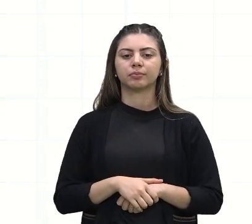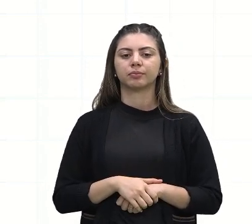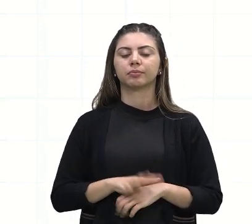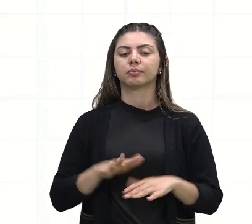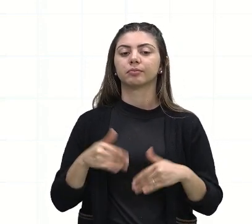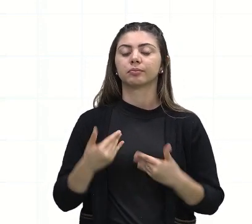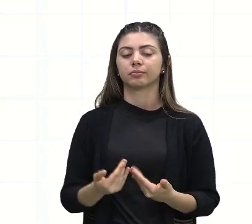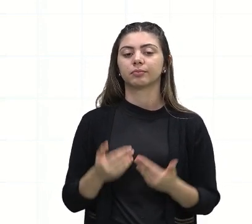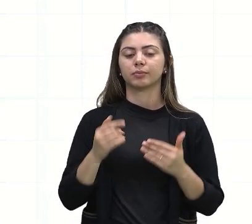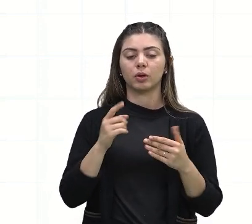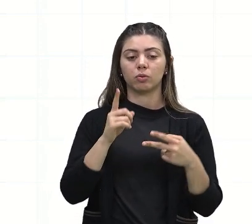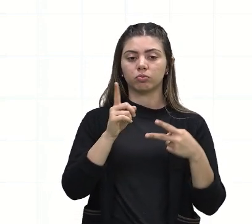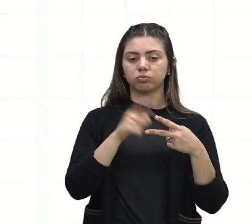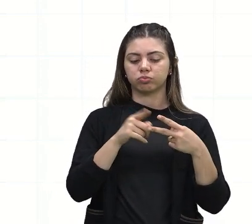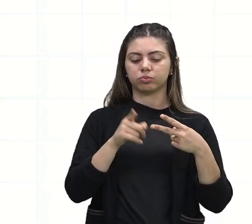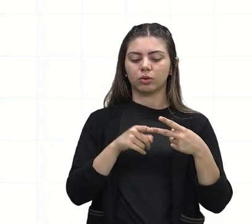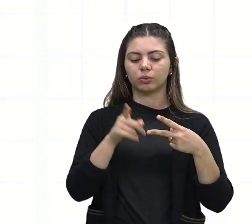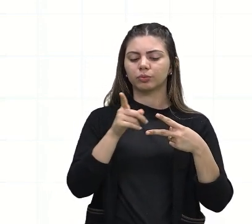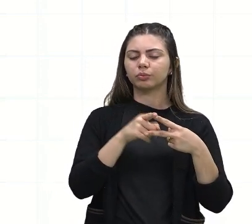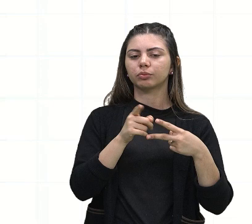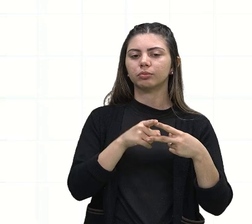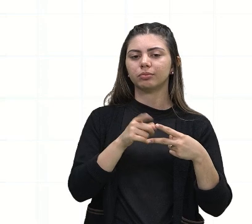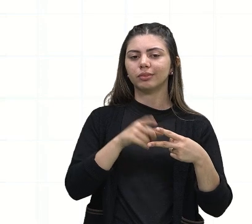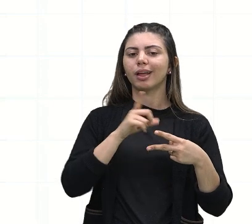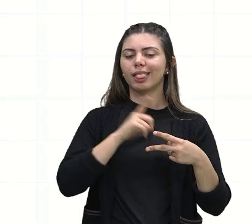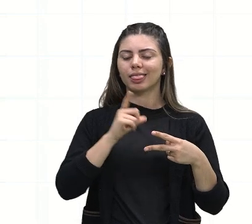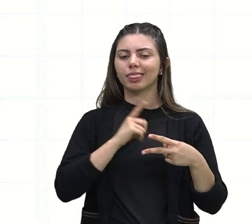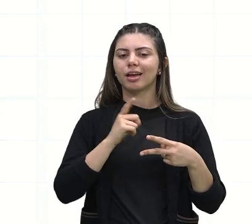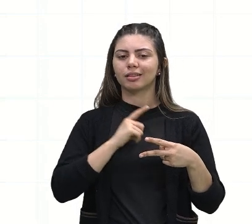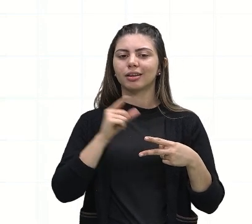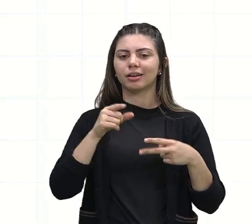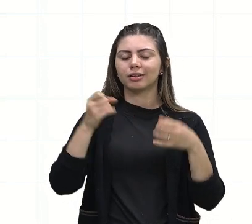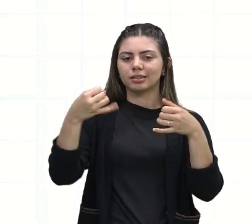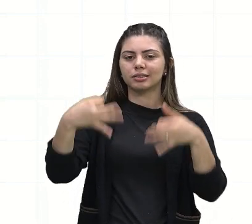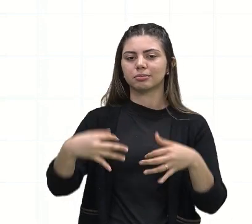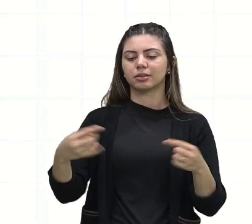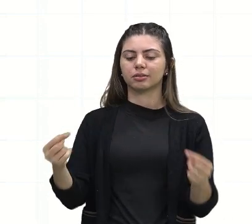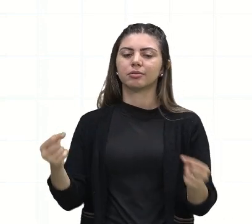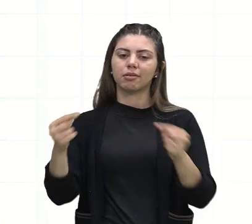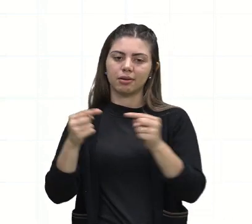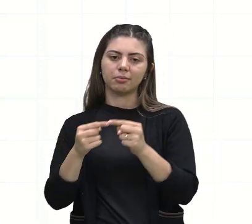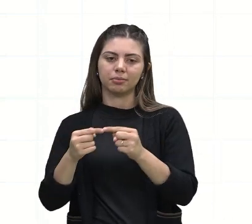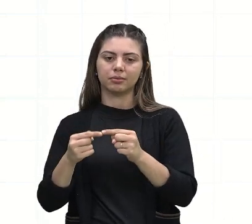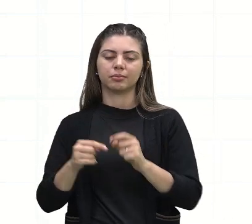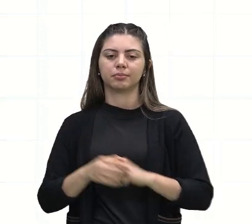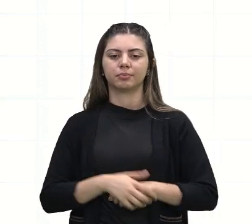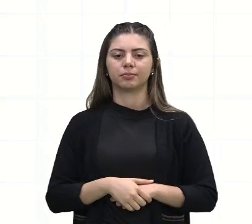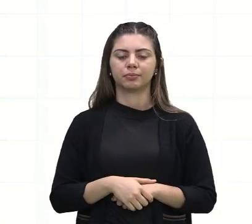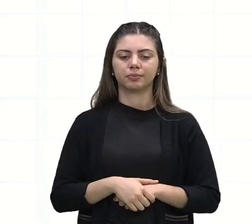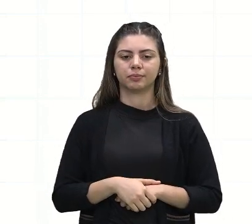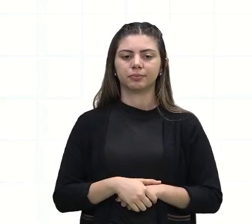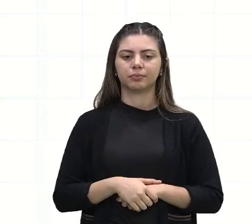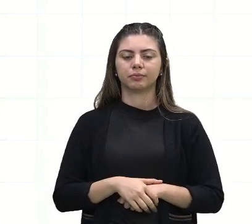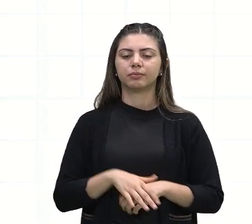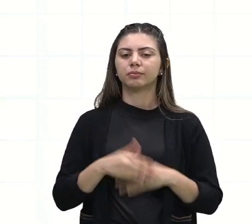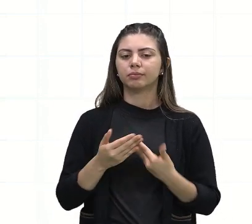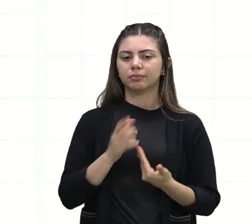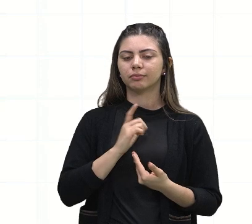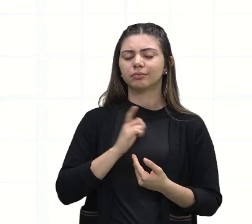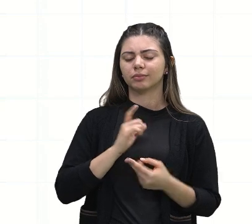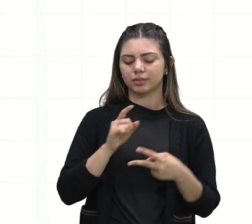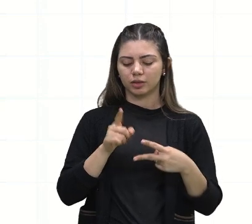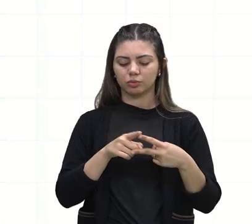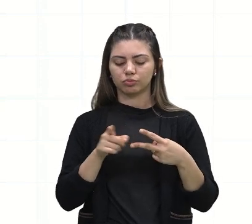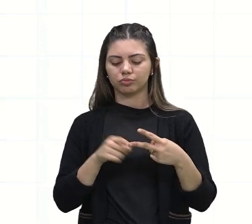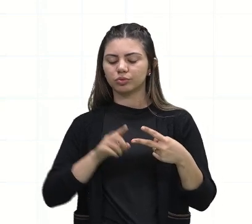definidos, eles vão definir essa coisa que está sendo dita, que está sendo falada. Então, há uma pequena